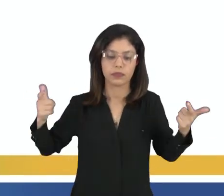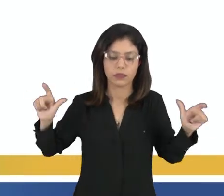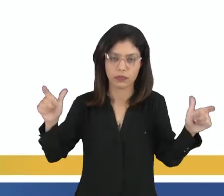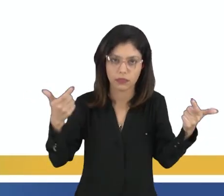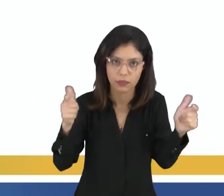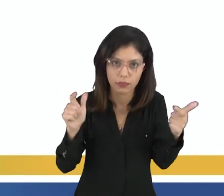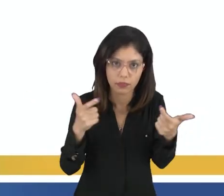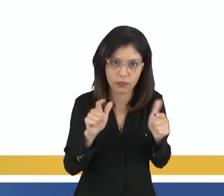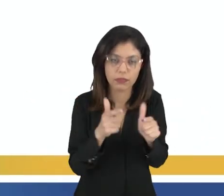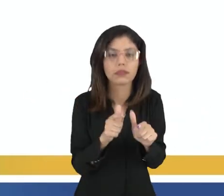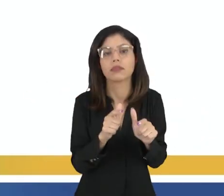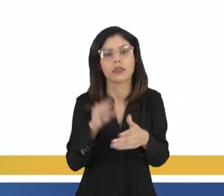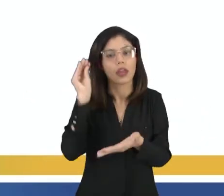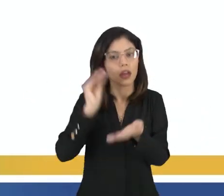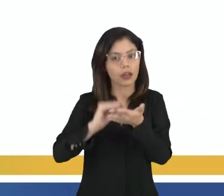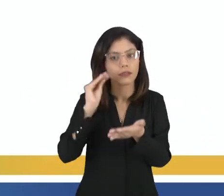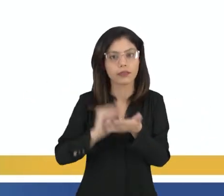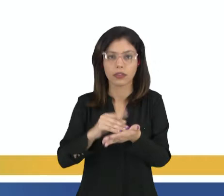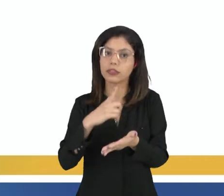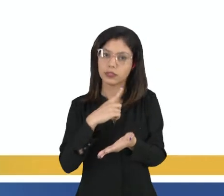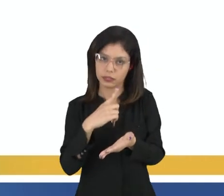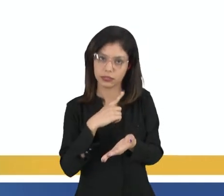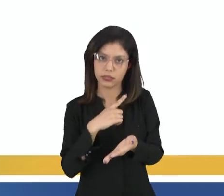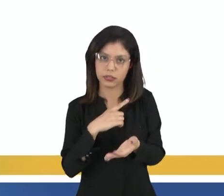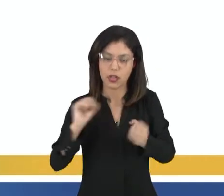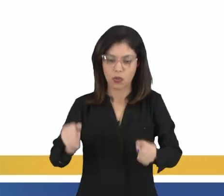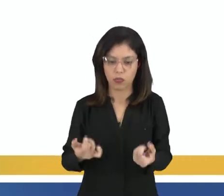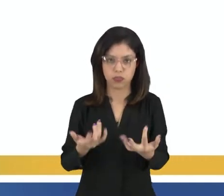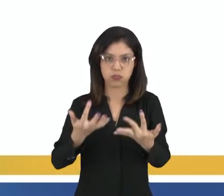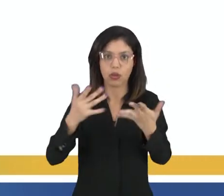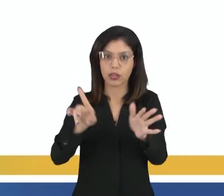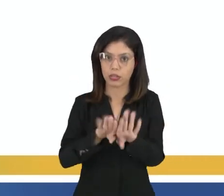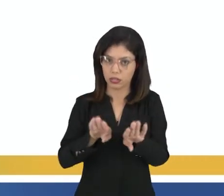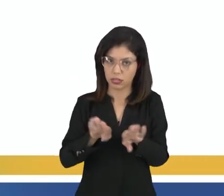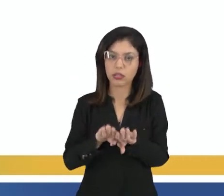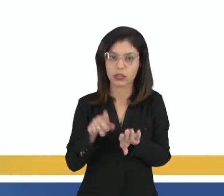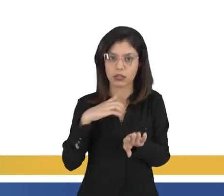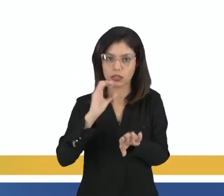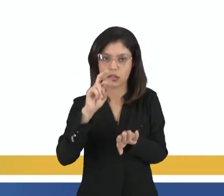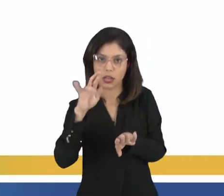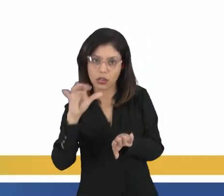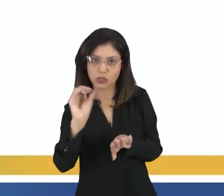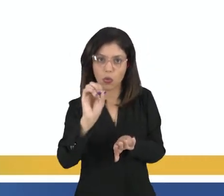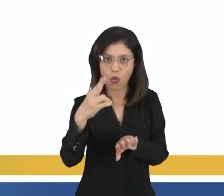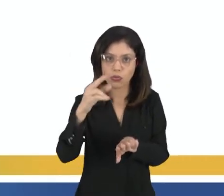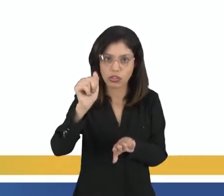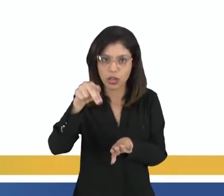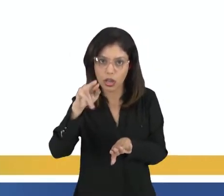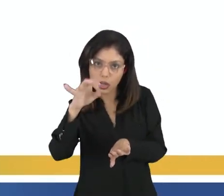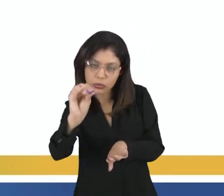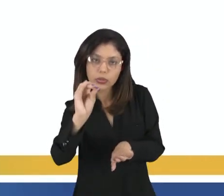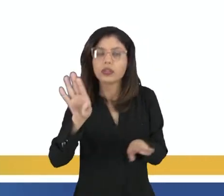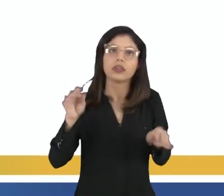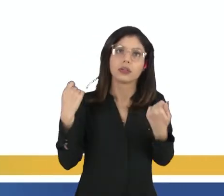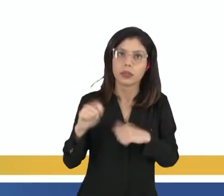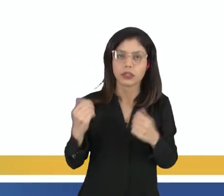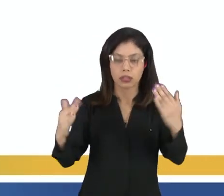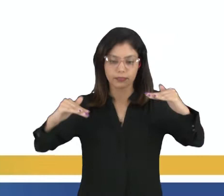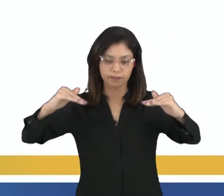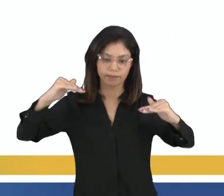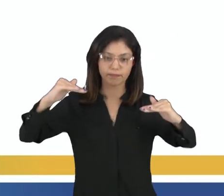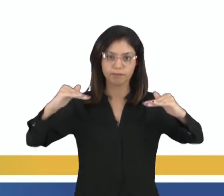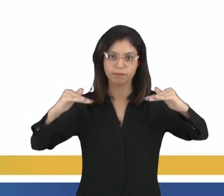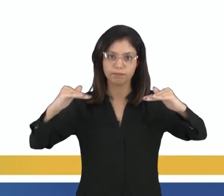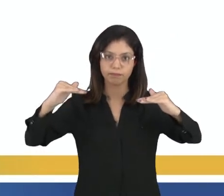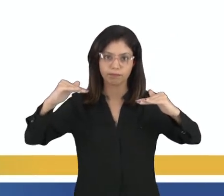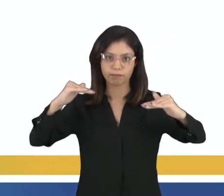essa quantidade, essa falta, né, ou esse excesso de cátion ou de ânion, deixando equilibradas essas duas